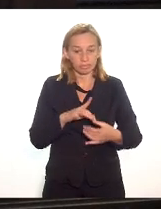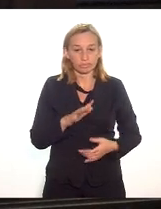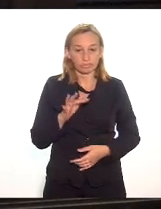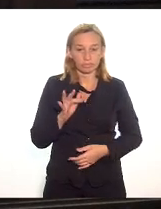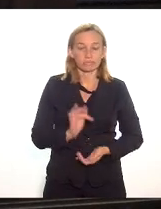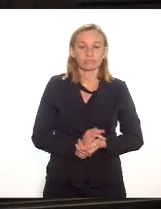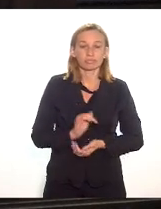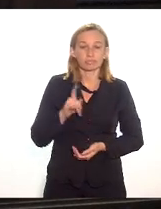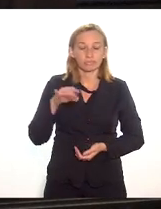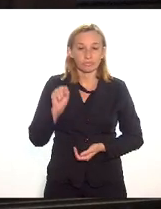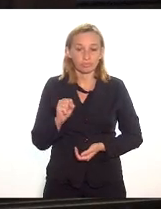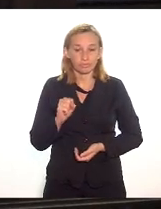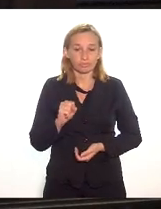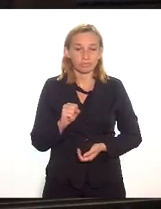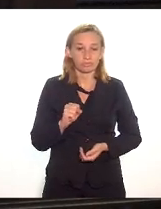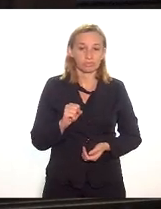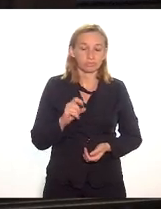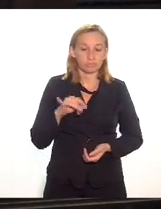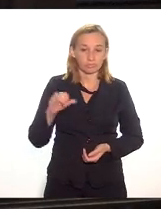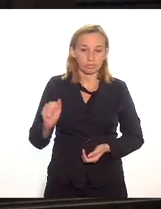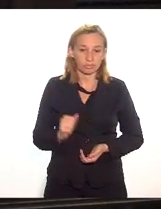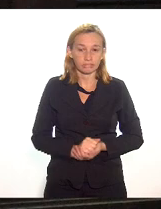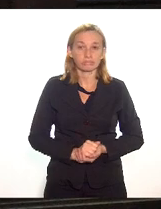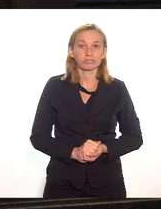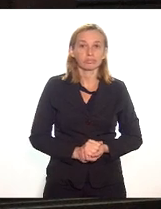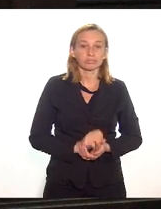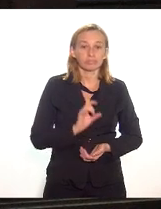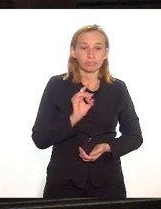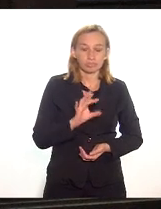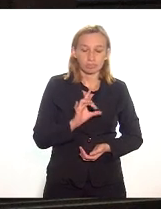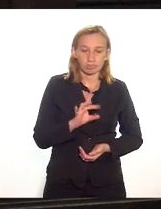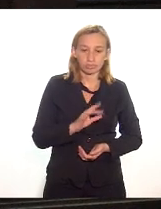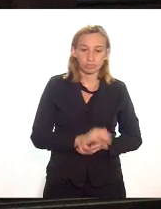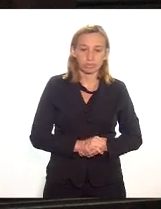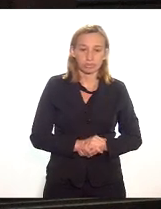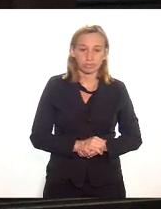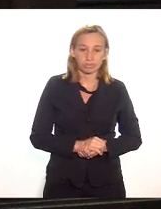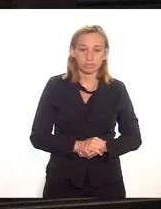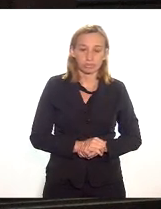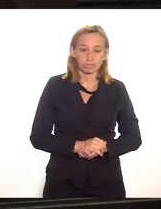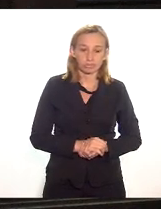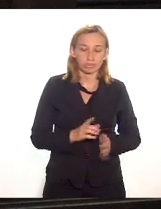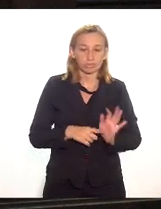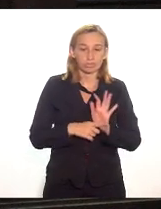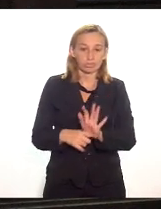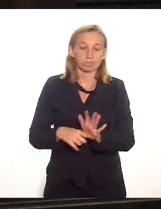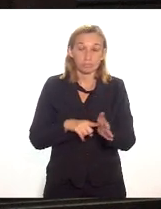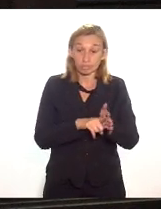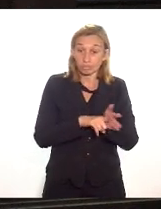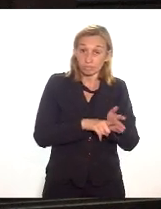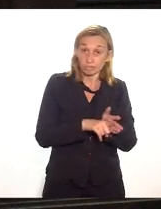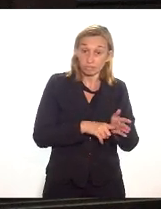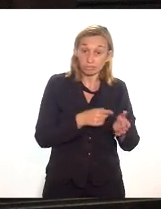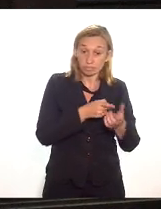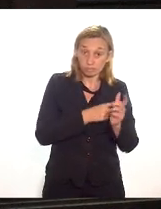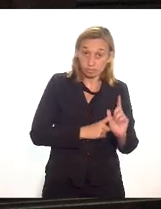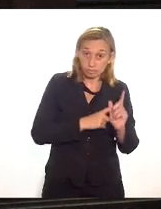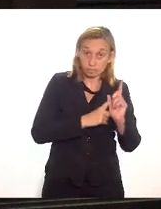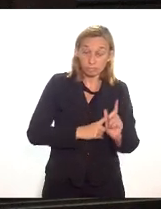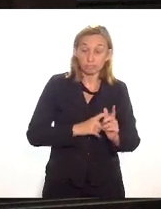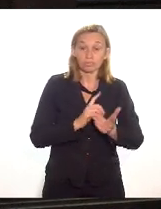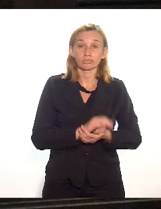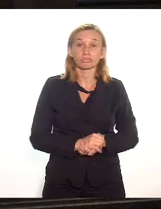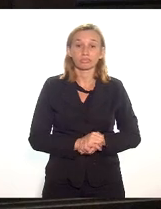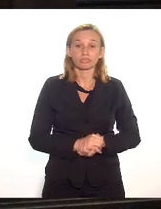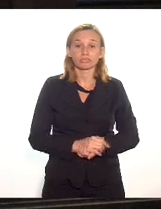mais desenvolto. Aliás, nós só estamos ainda no regime de recuperação fiscal pendurados por uma decisão